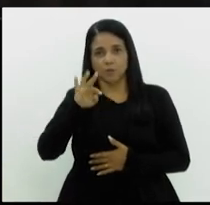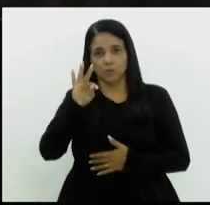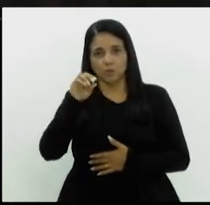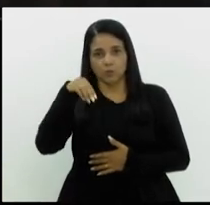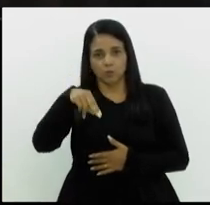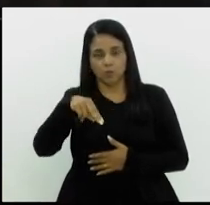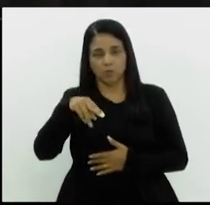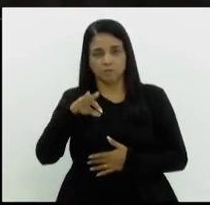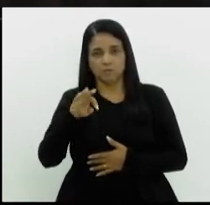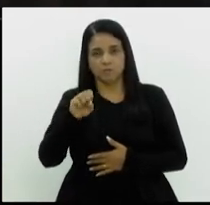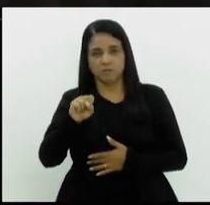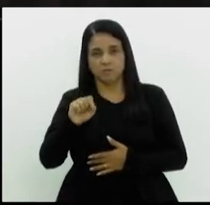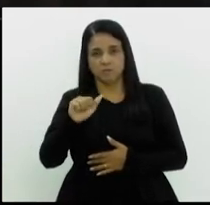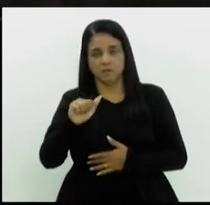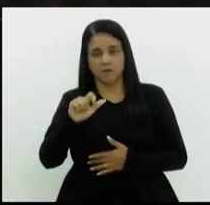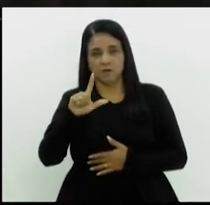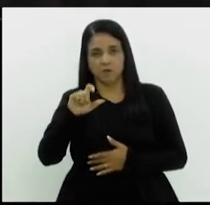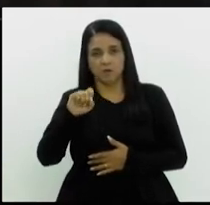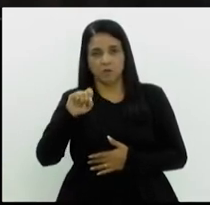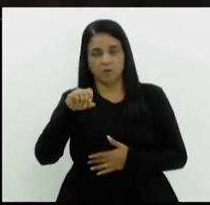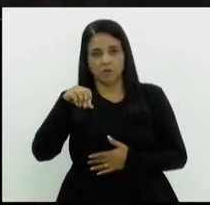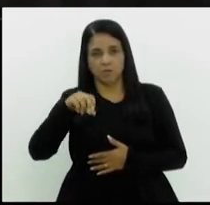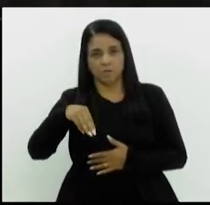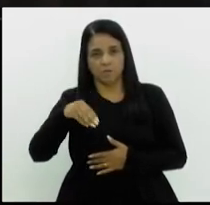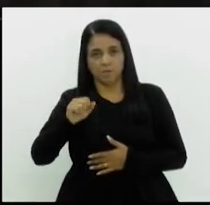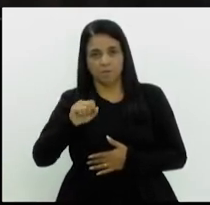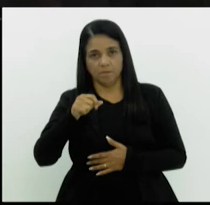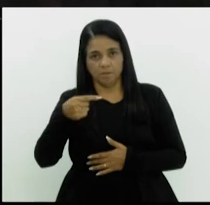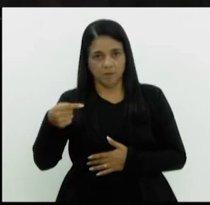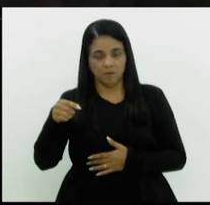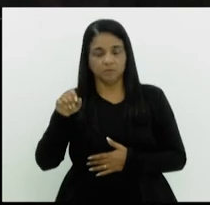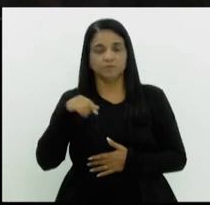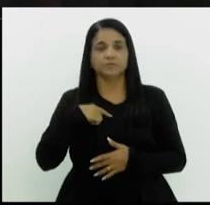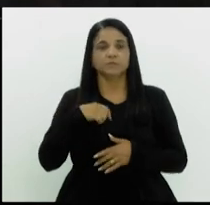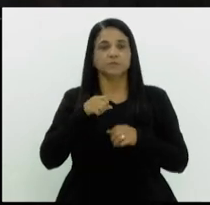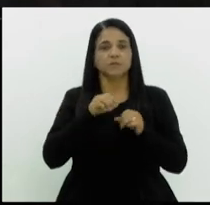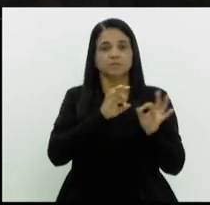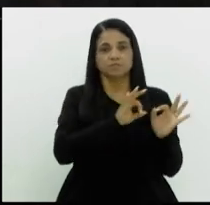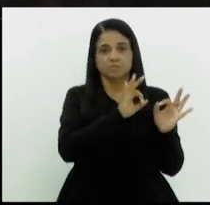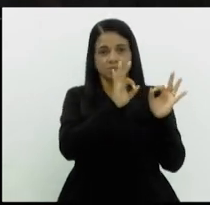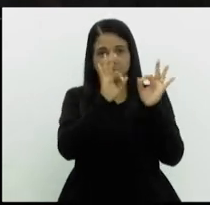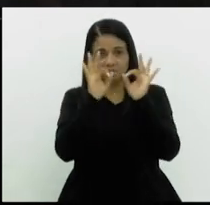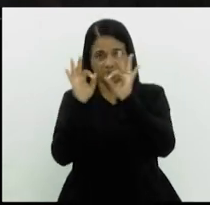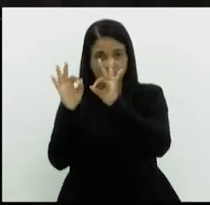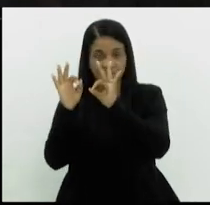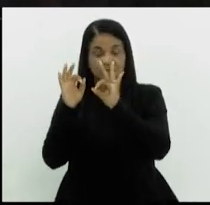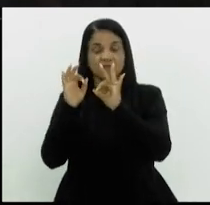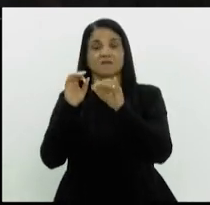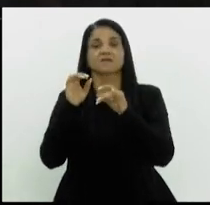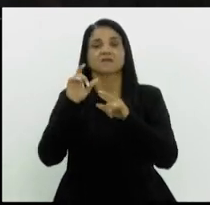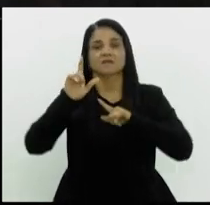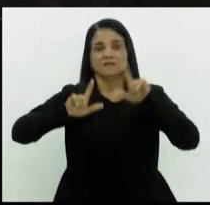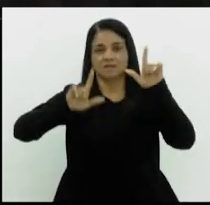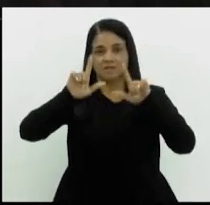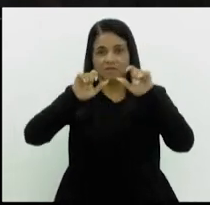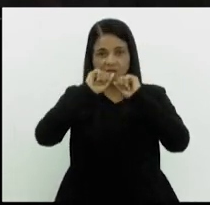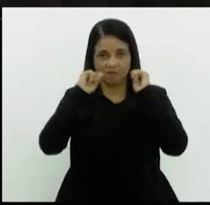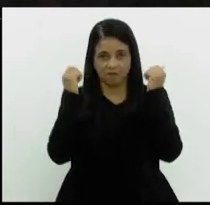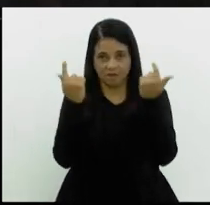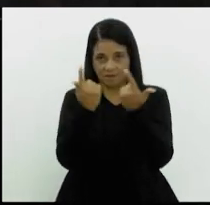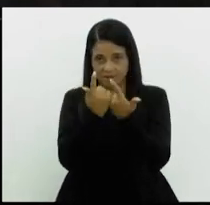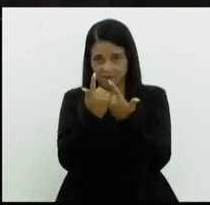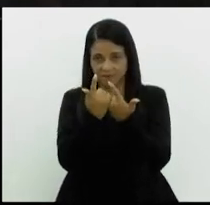Salomão, senhoras e senhores telespectadores da TV